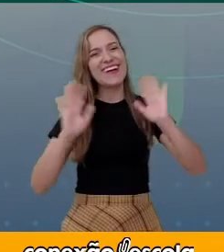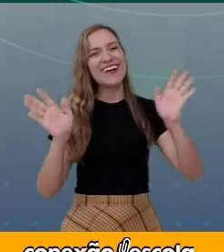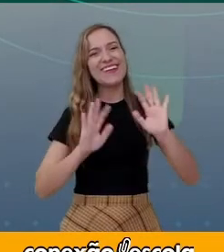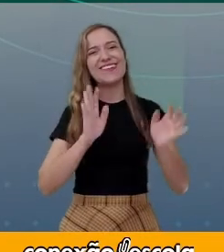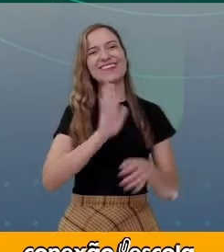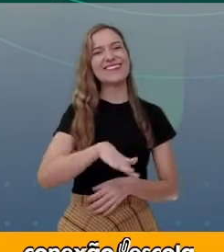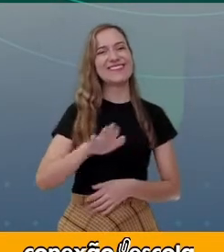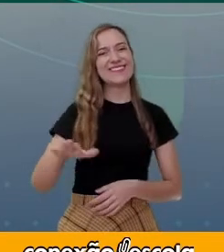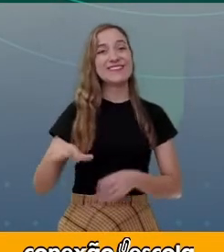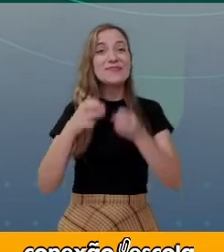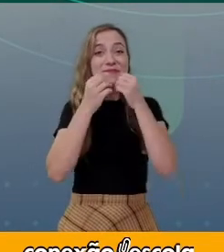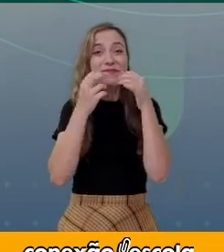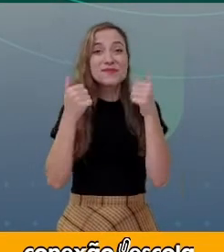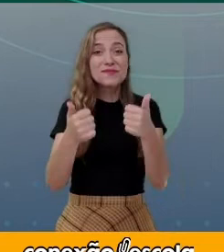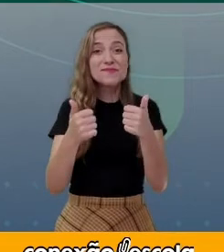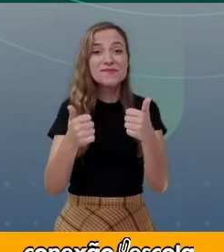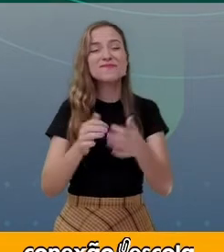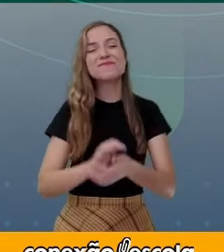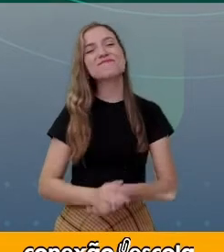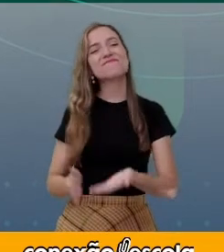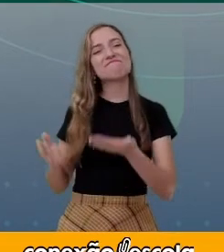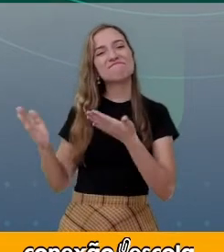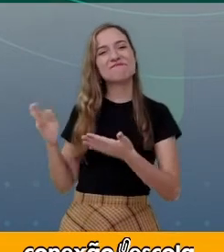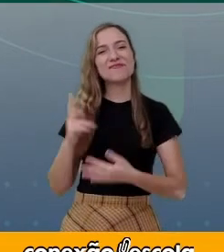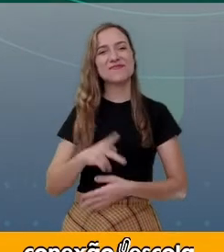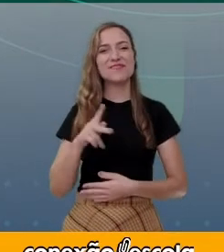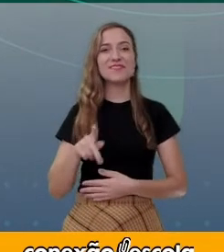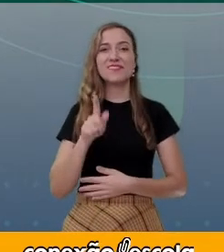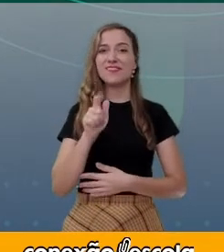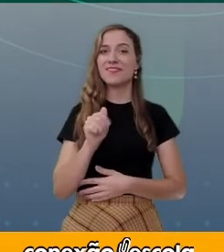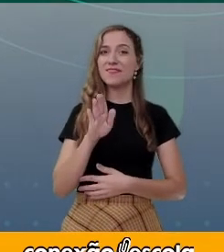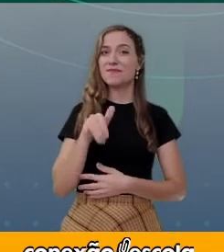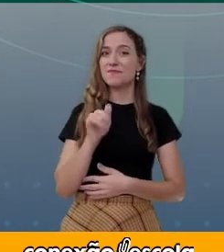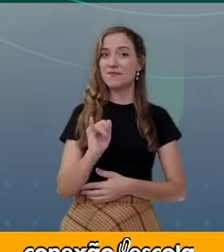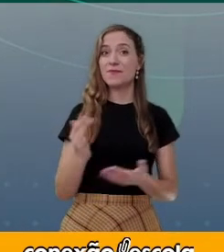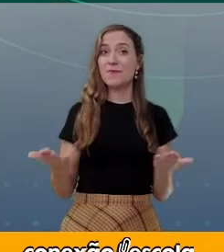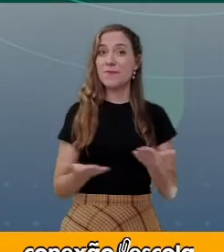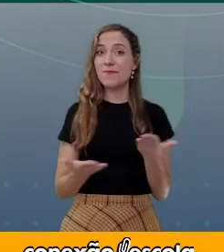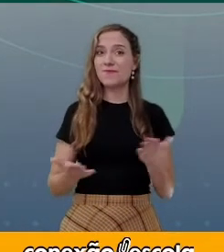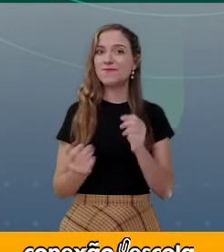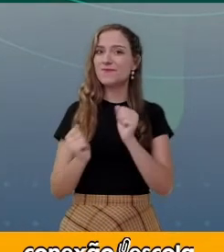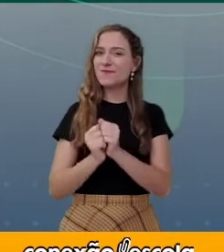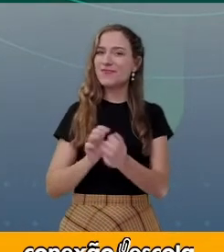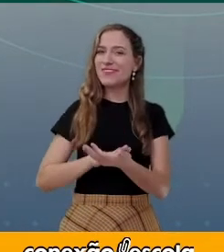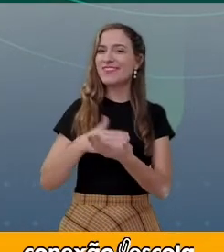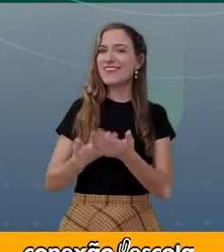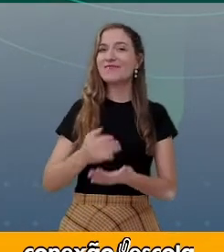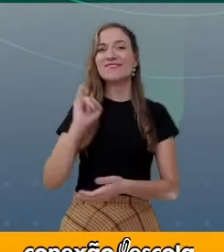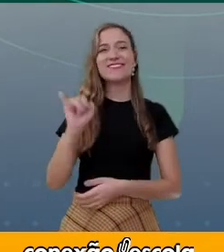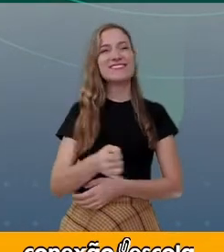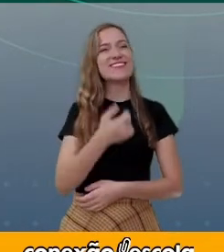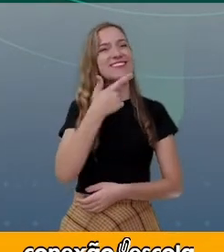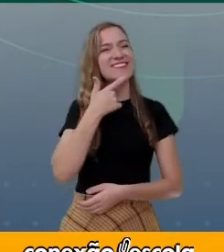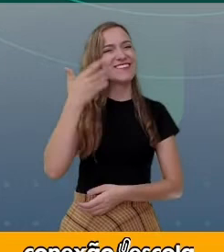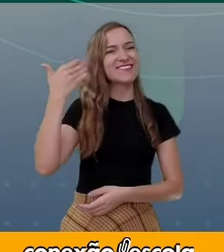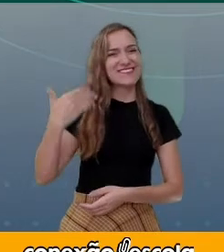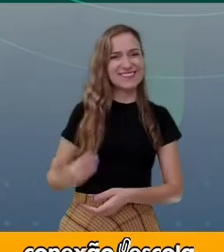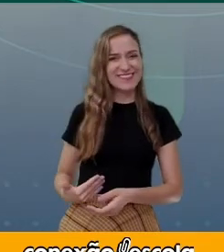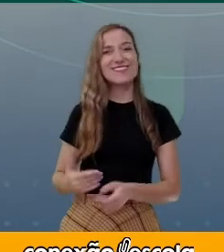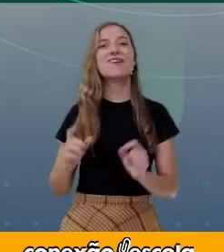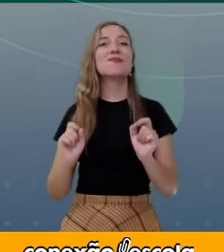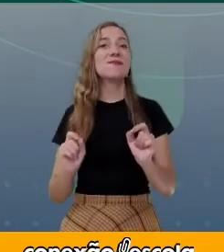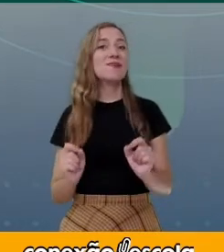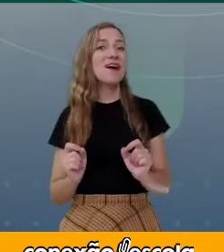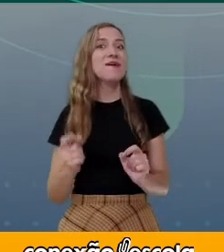Olá crianças tudo bom Eu Sou professora Gabi e estou aqui juntamente com a intérprete Jaqueline